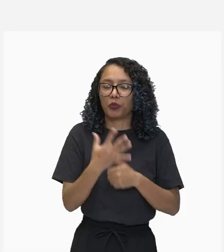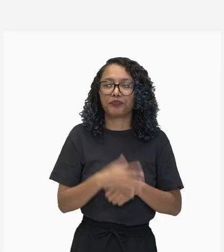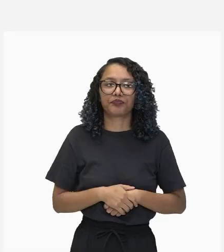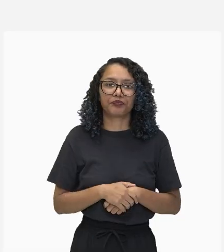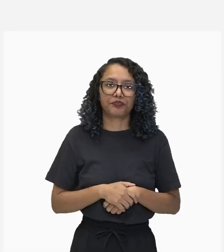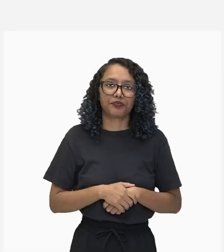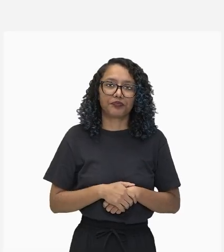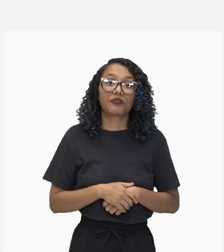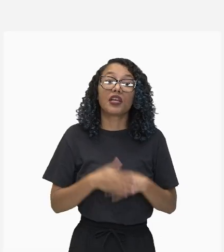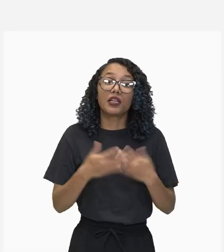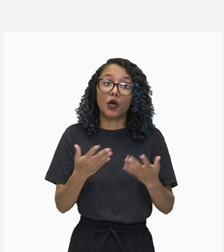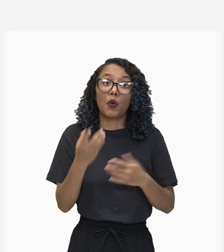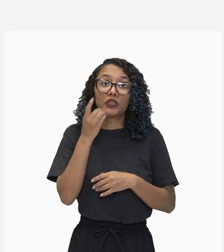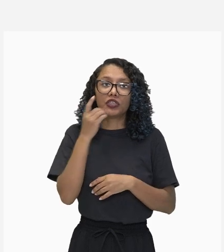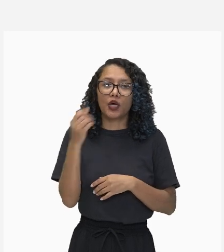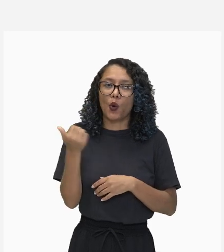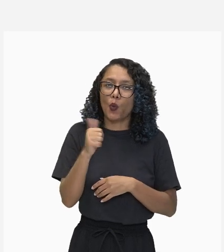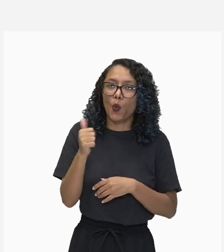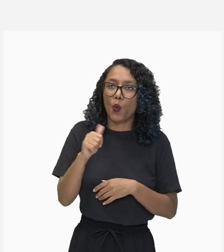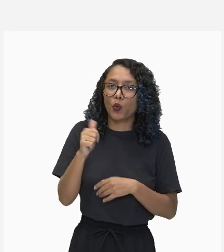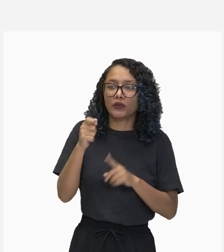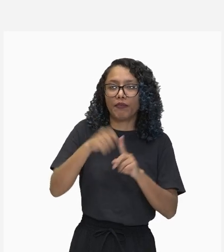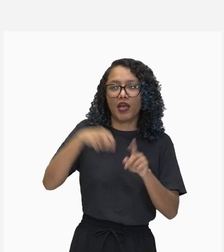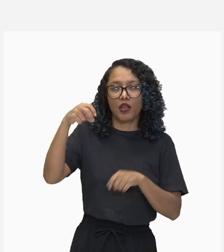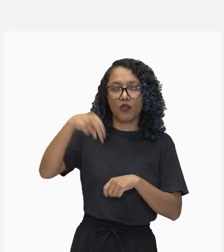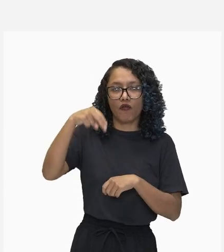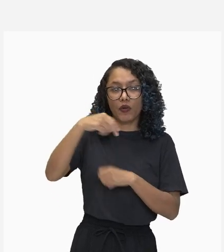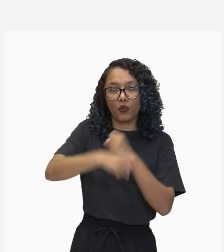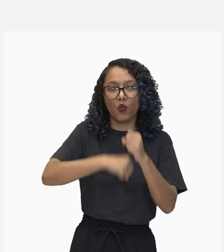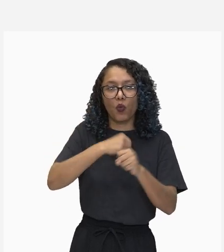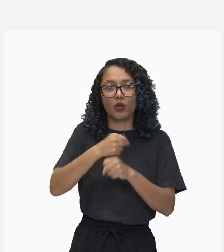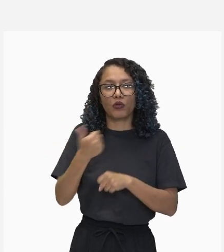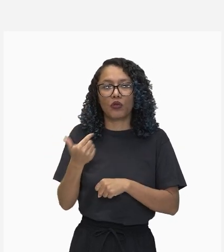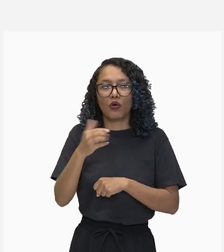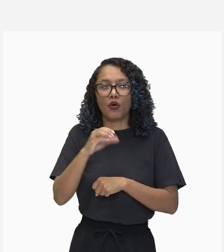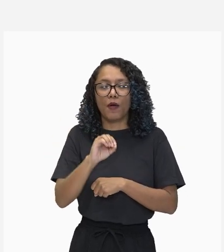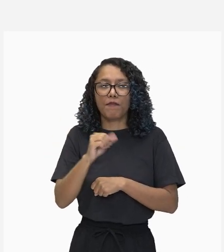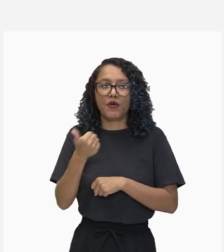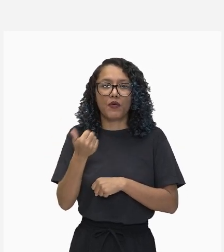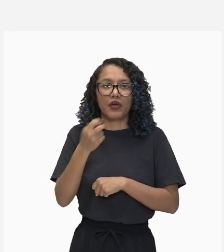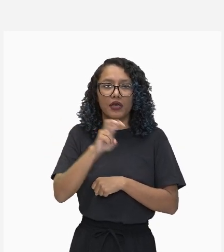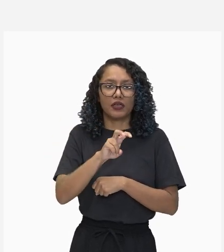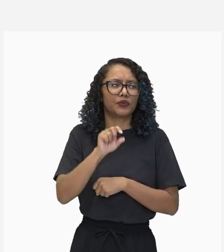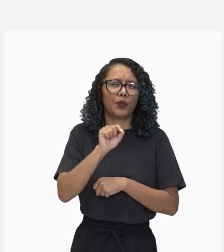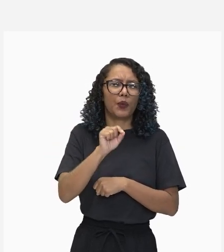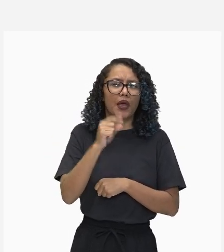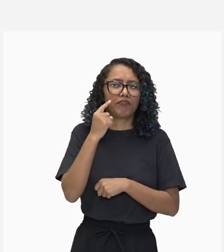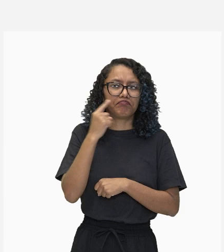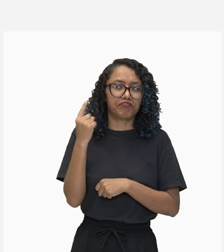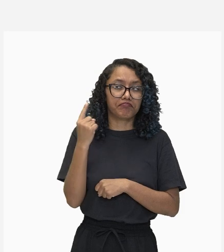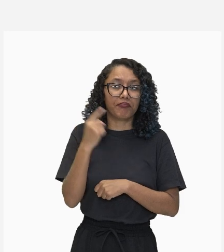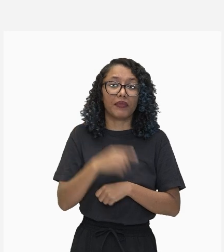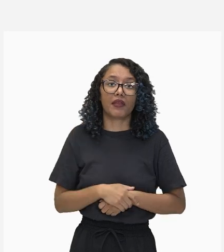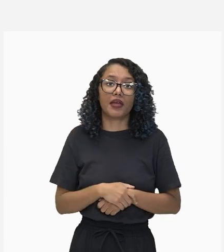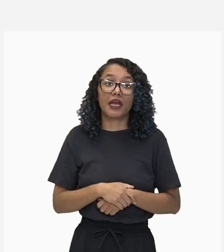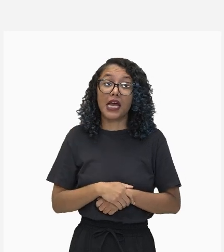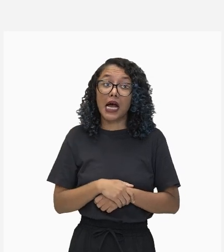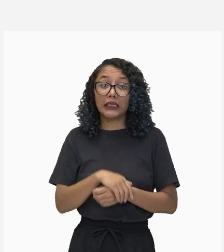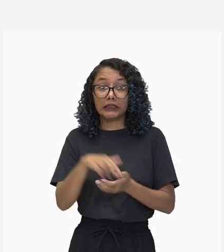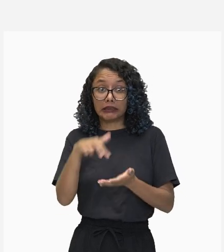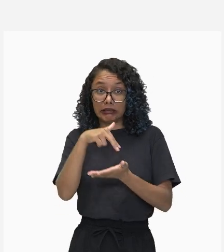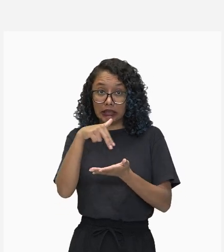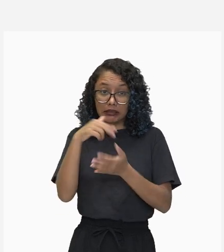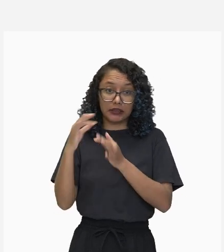dia 11 de novembro de 2015, essa dança folclórica paraense